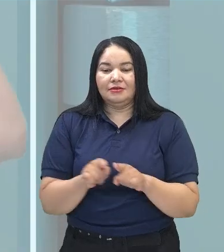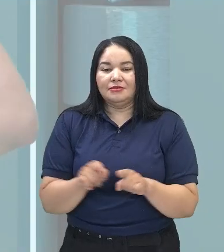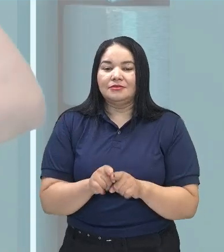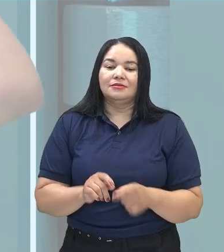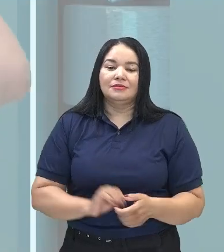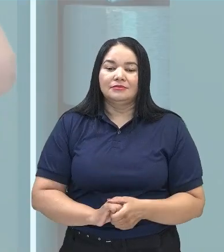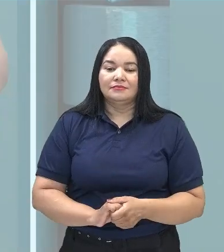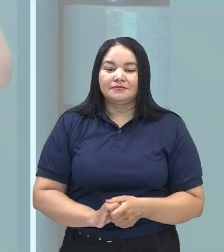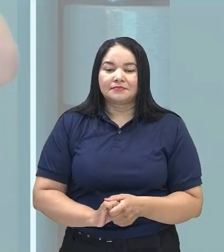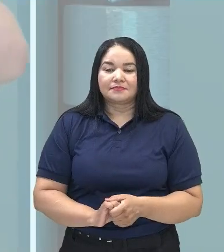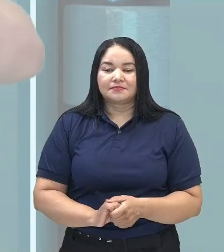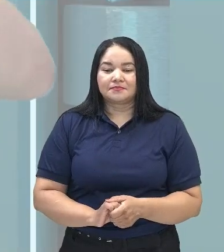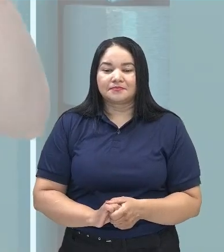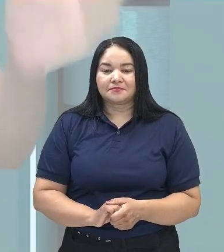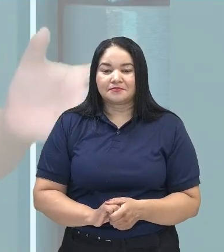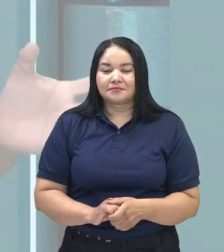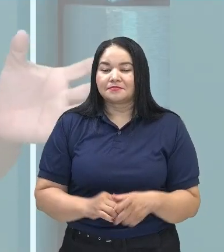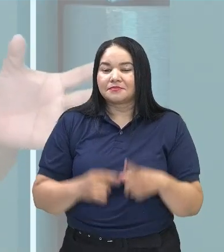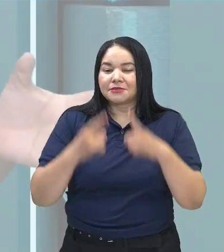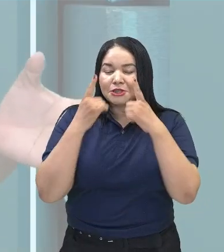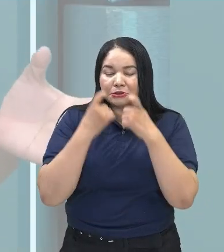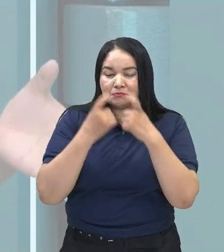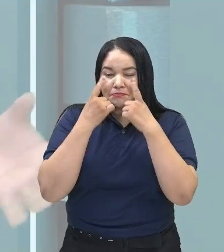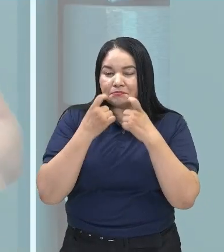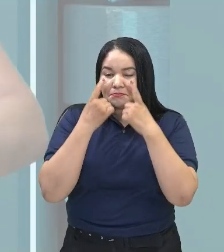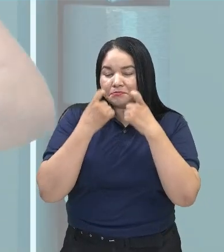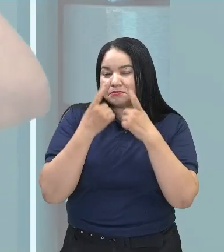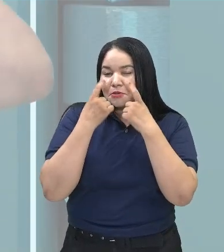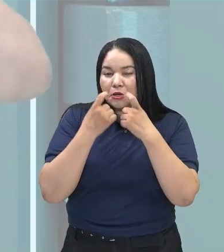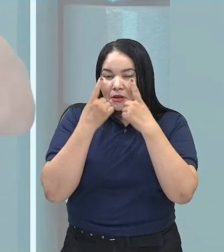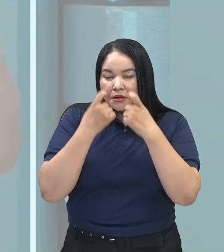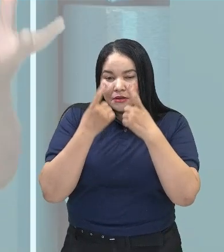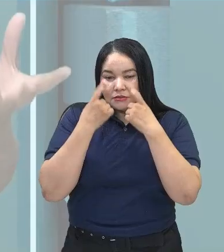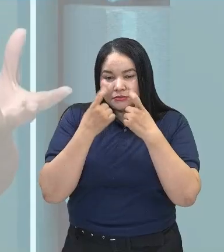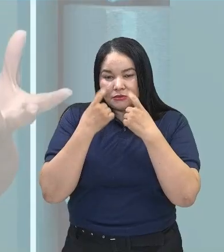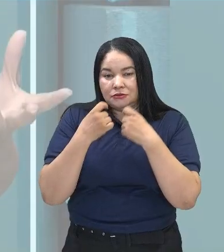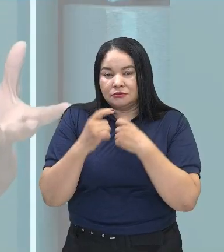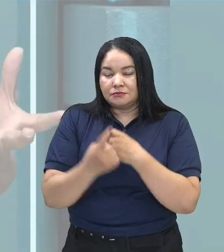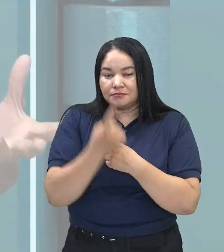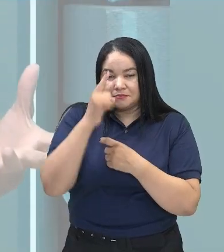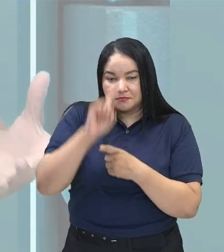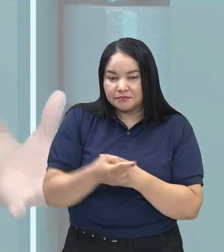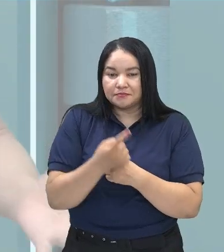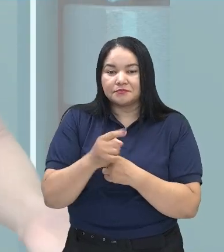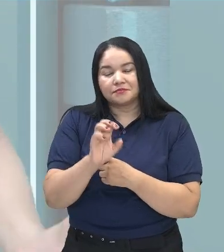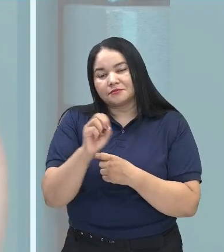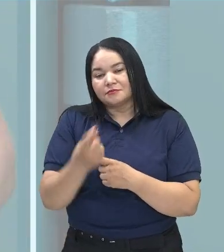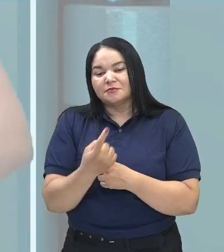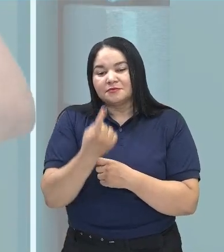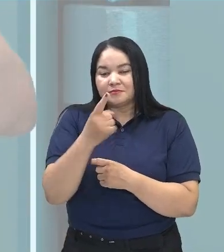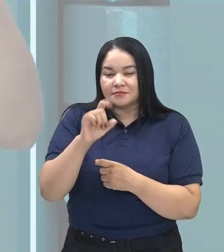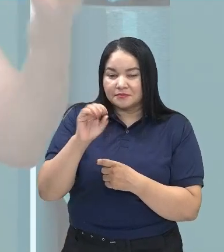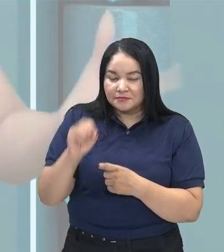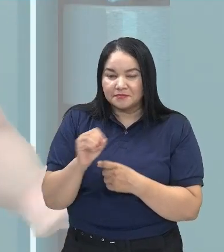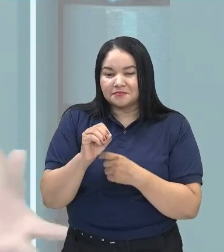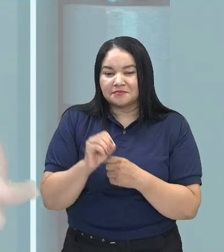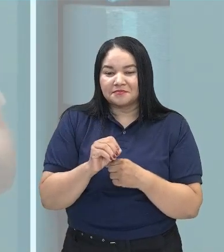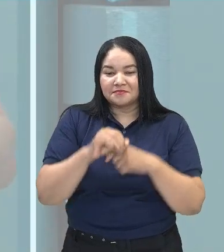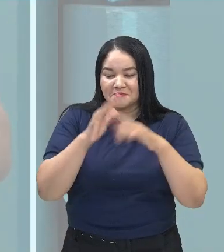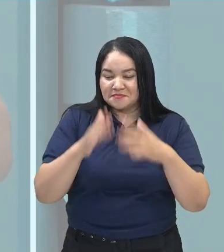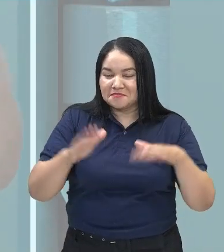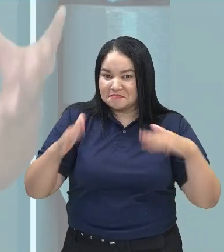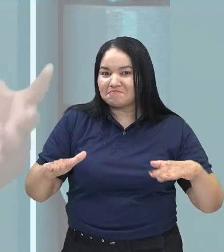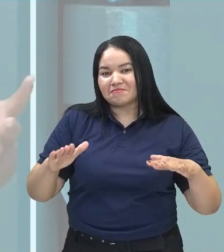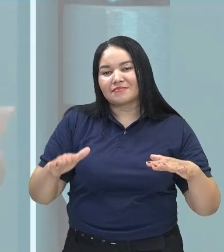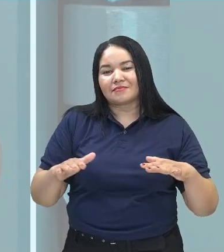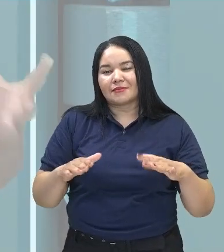Já chorei 100 mil, né, lagos, não sei o quê. Então,